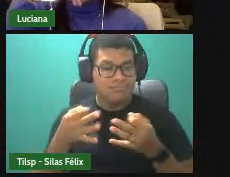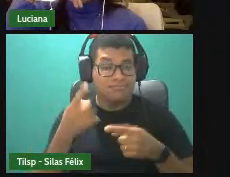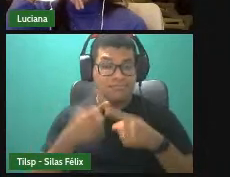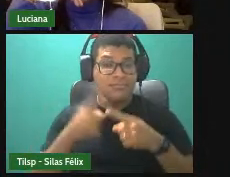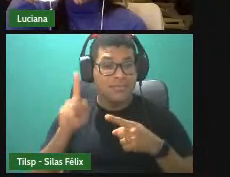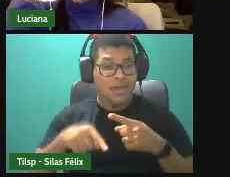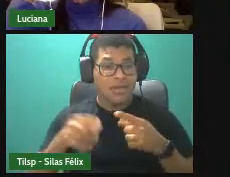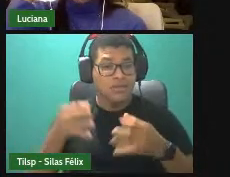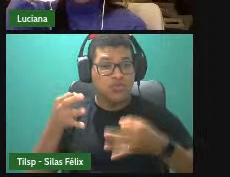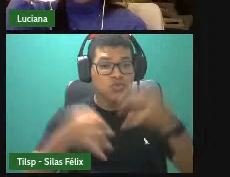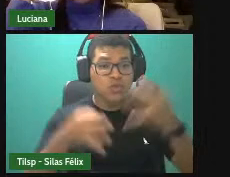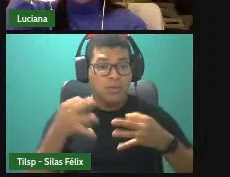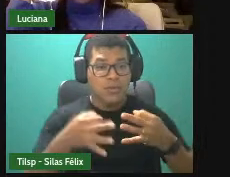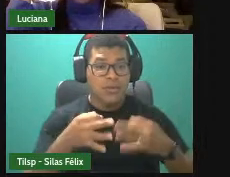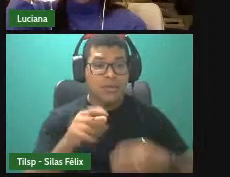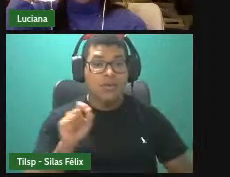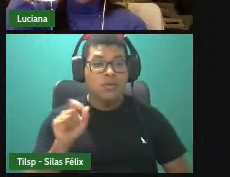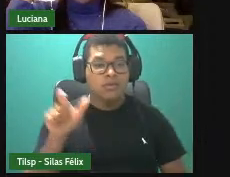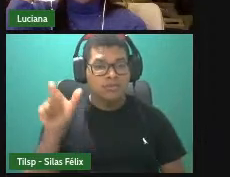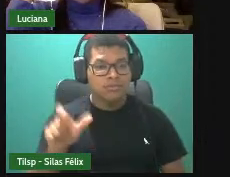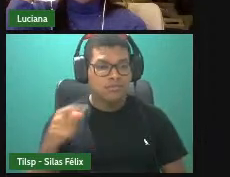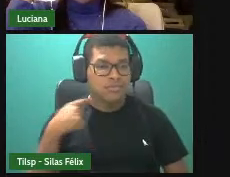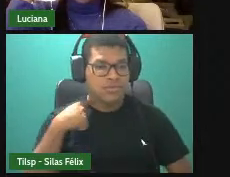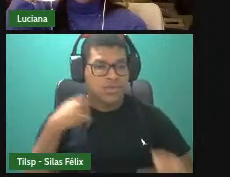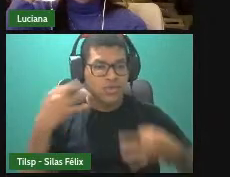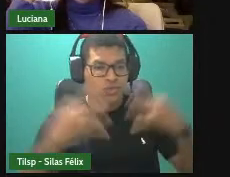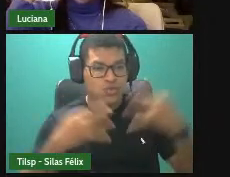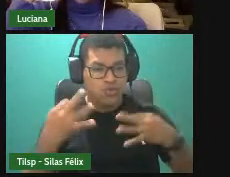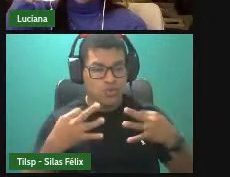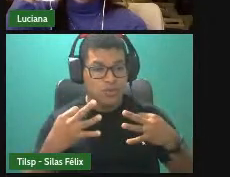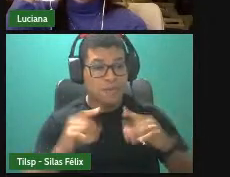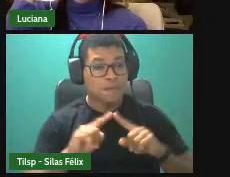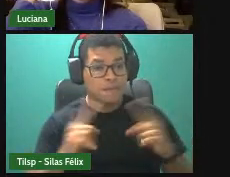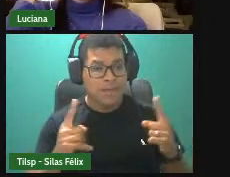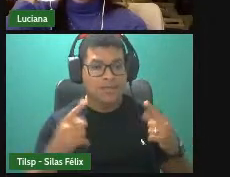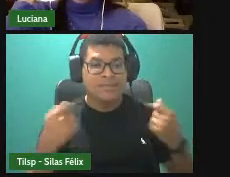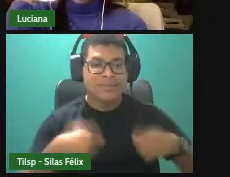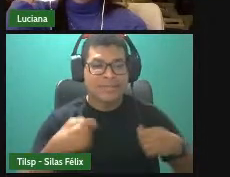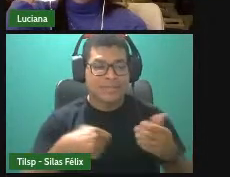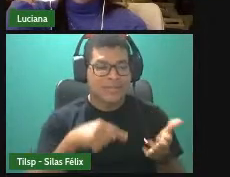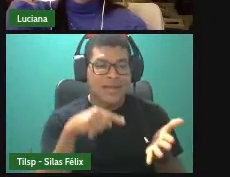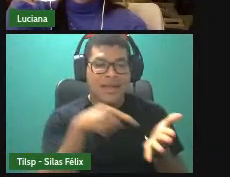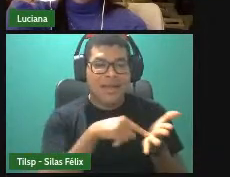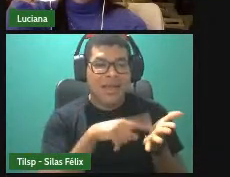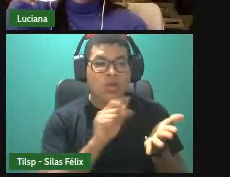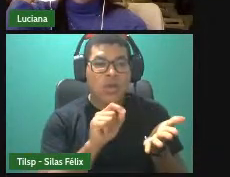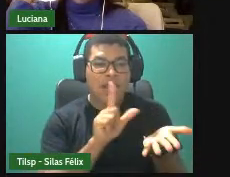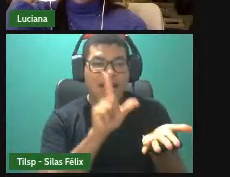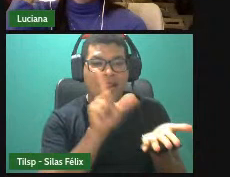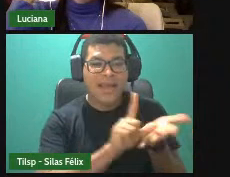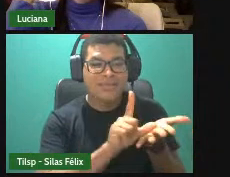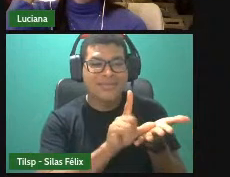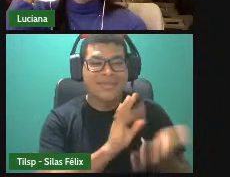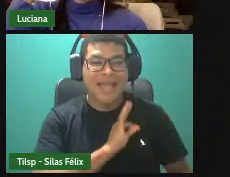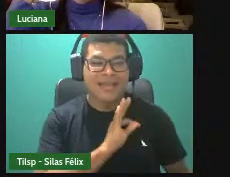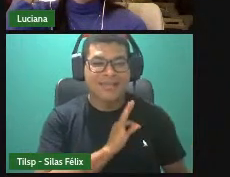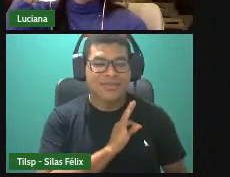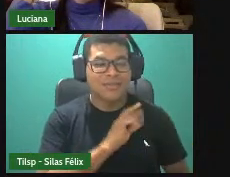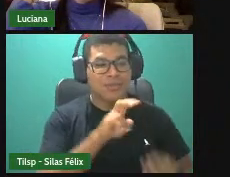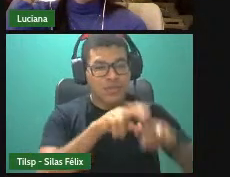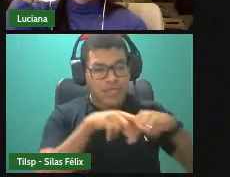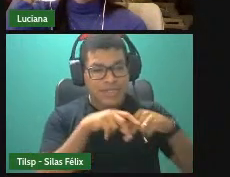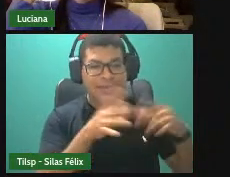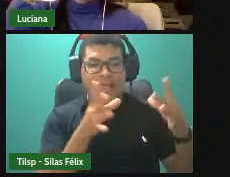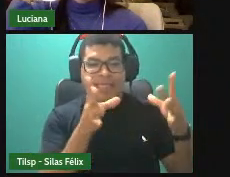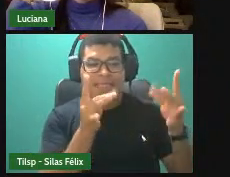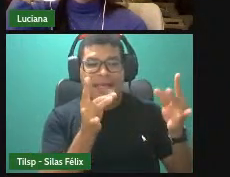julgamento feito pelo juiz, mas que ele carece de um parecer técnico, por conta desses vários detalhes,